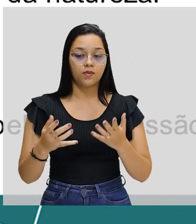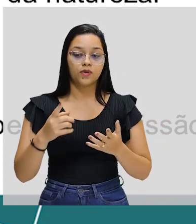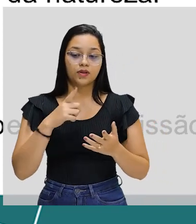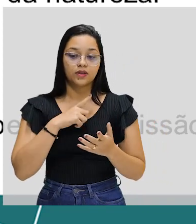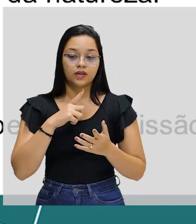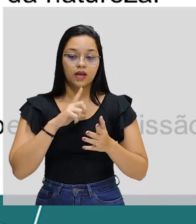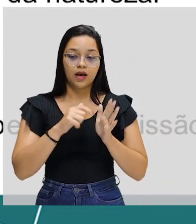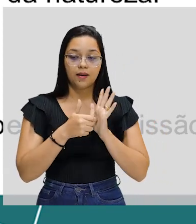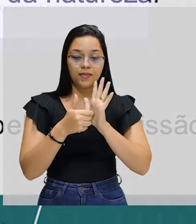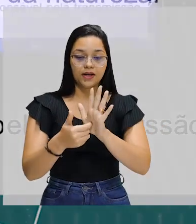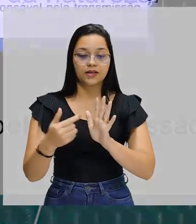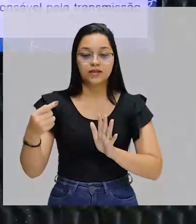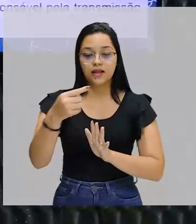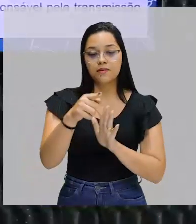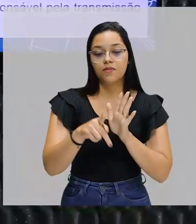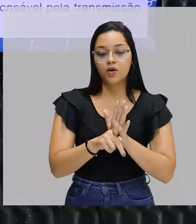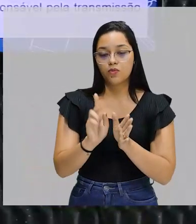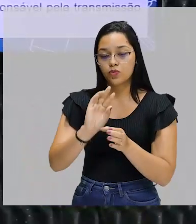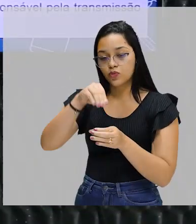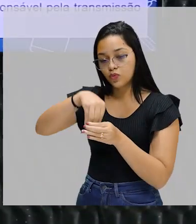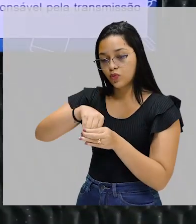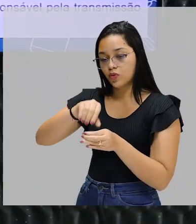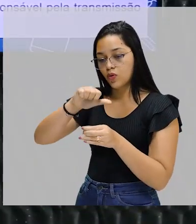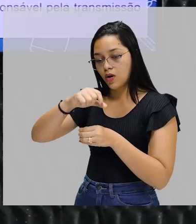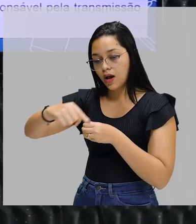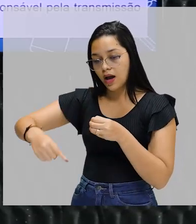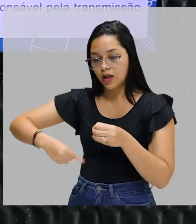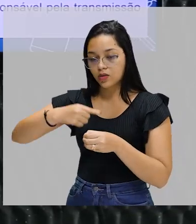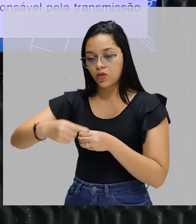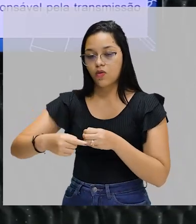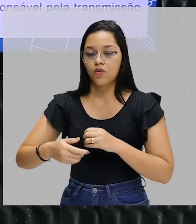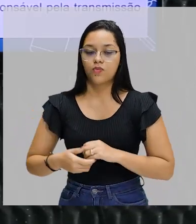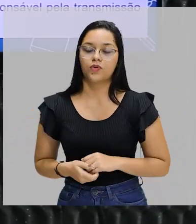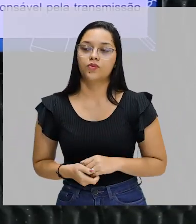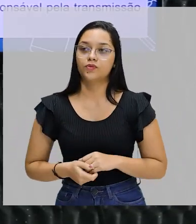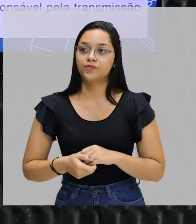que aparecem lá no núcleo atômico, tá ok?